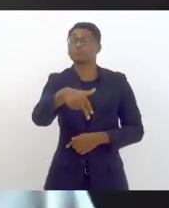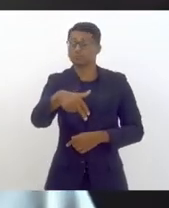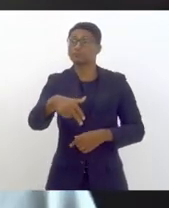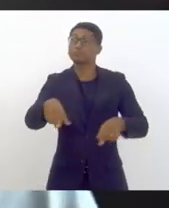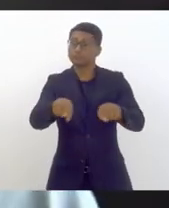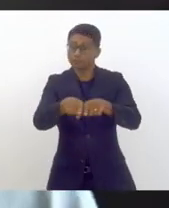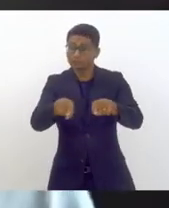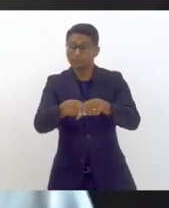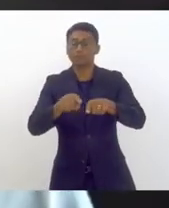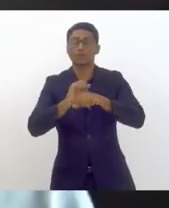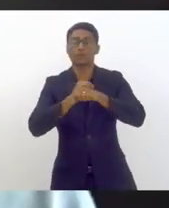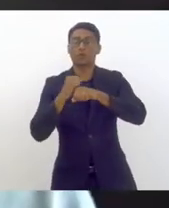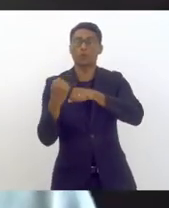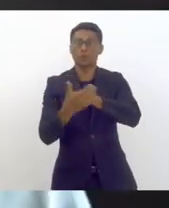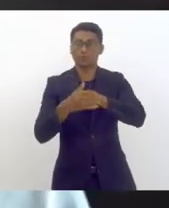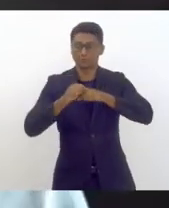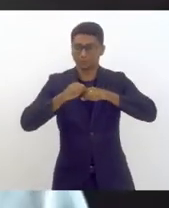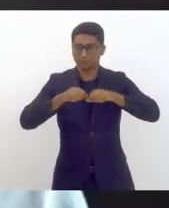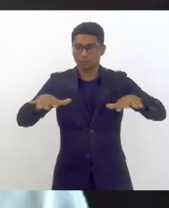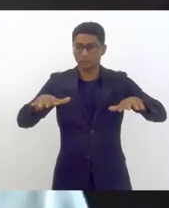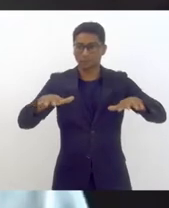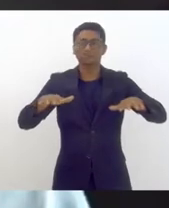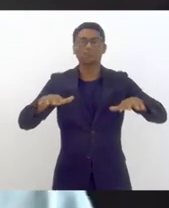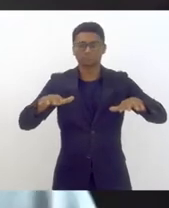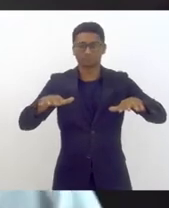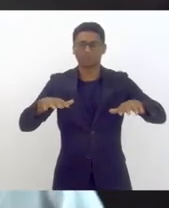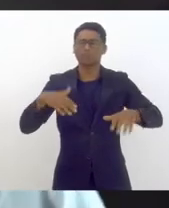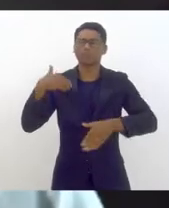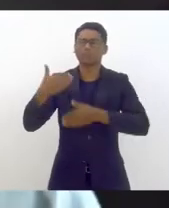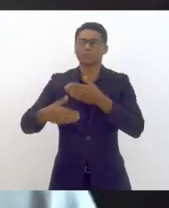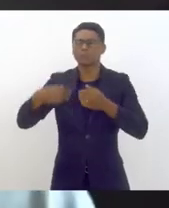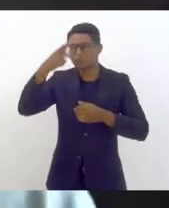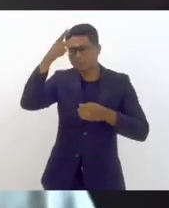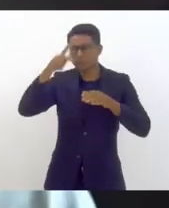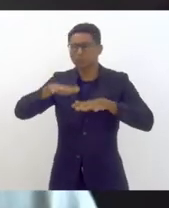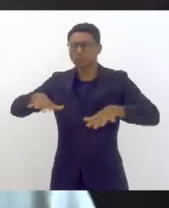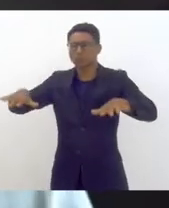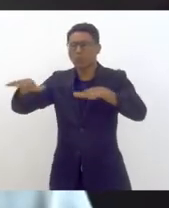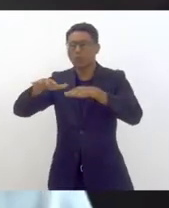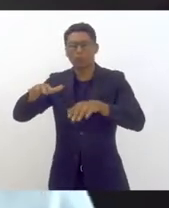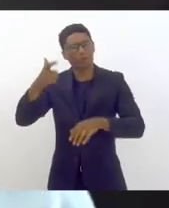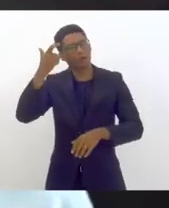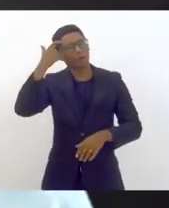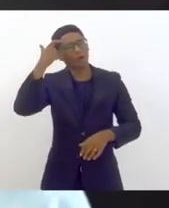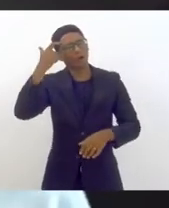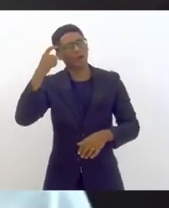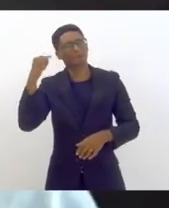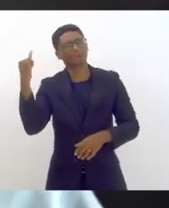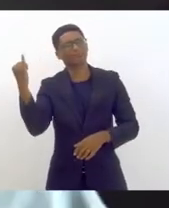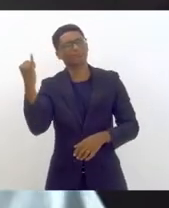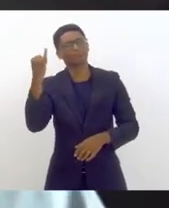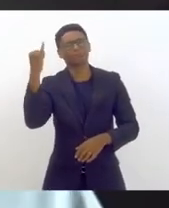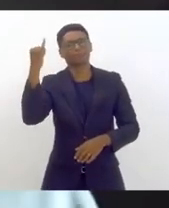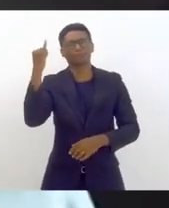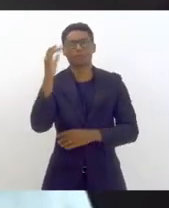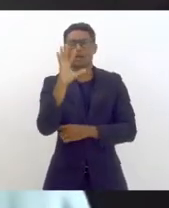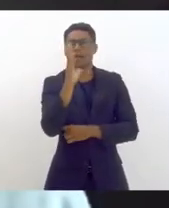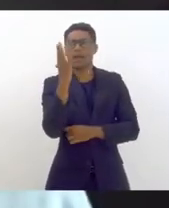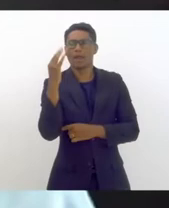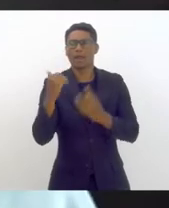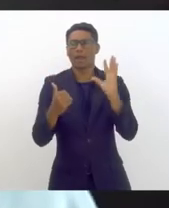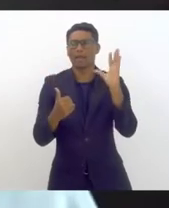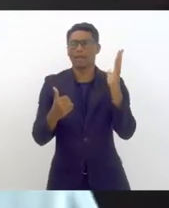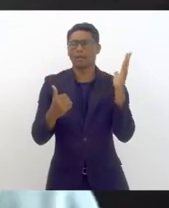que têm uma vida sedentária, urbana, se deram conta da importância desse contato direto com florestas, praias,